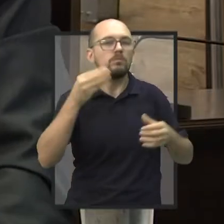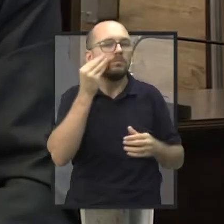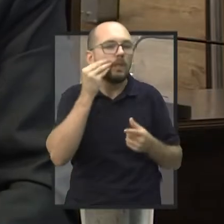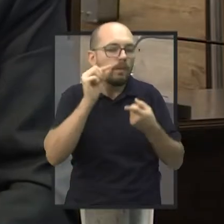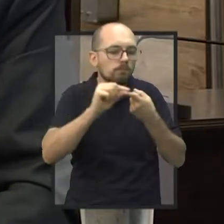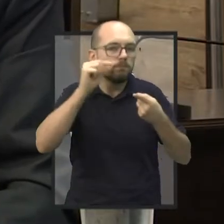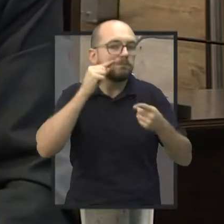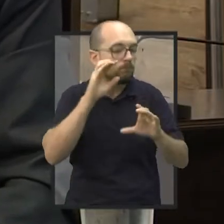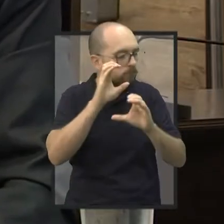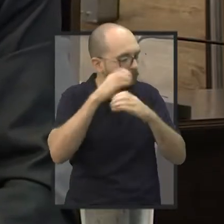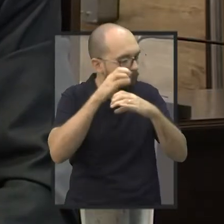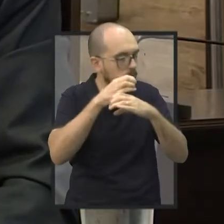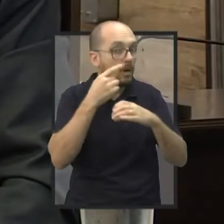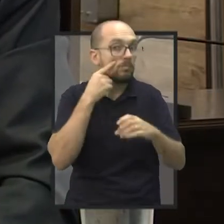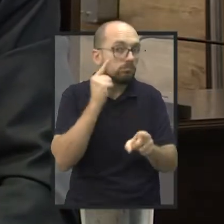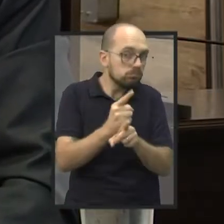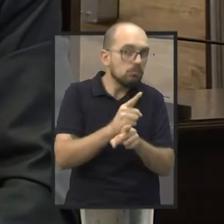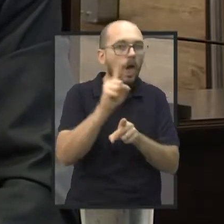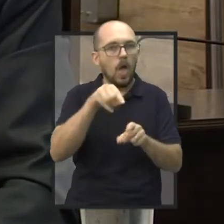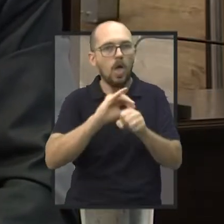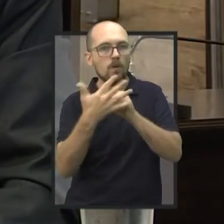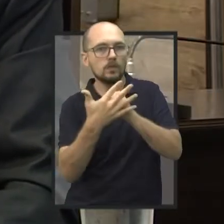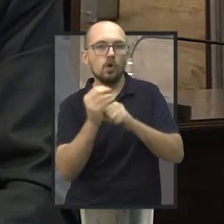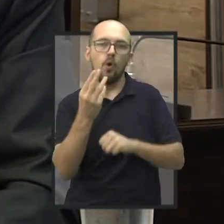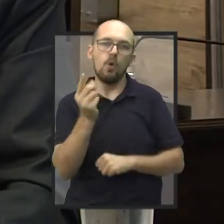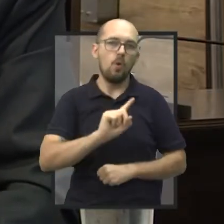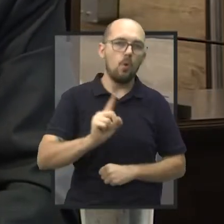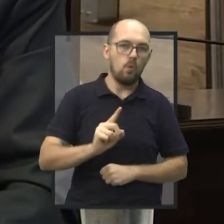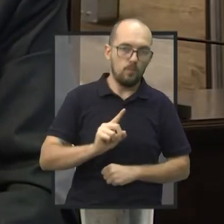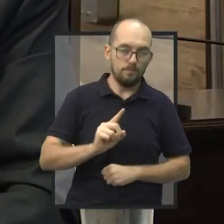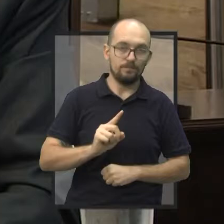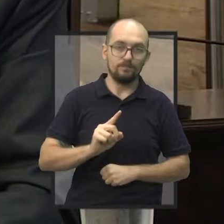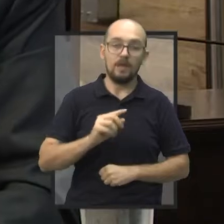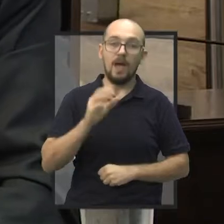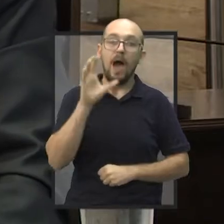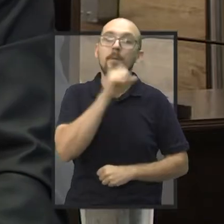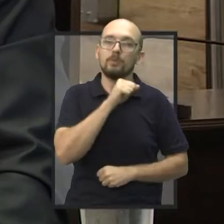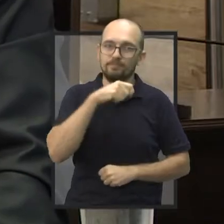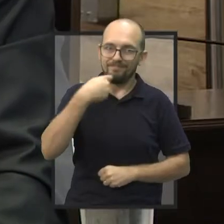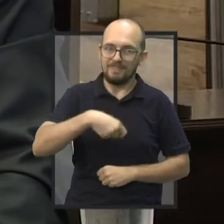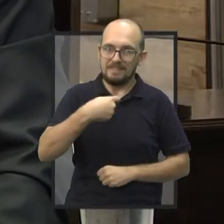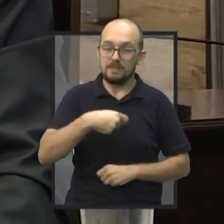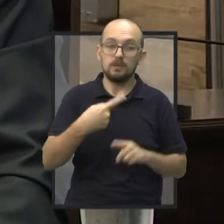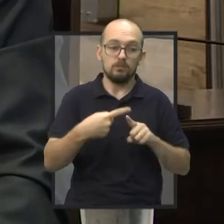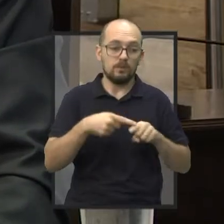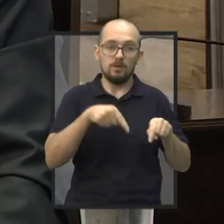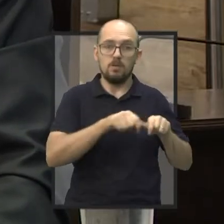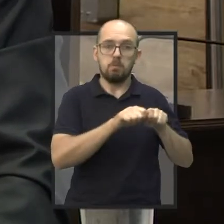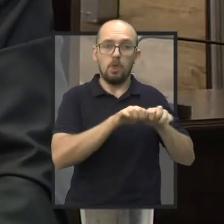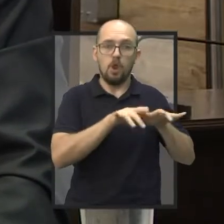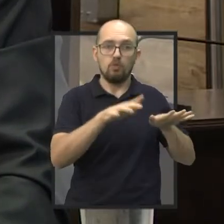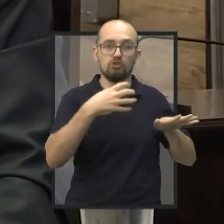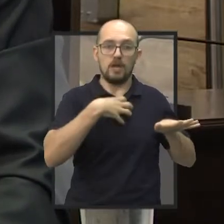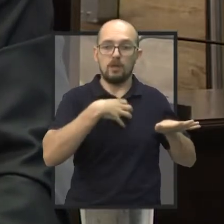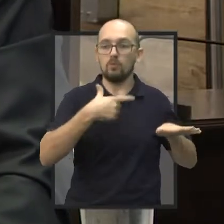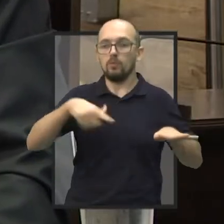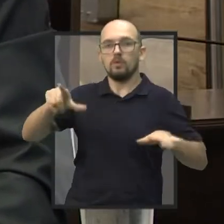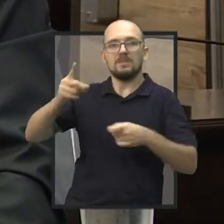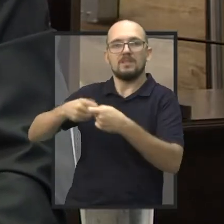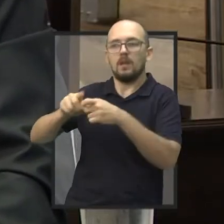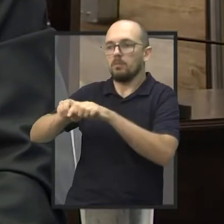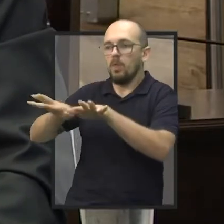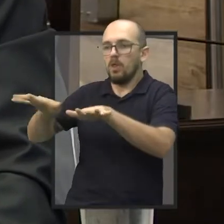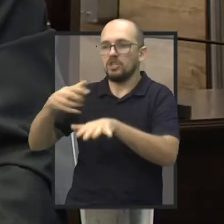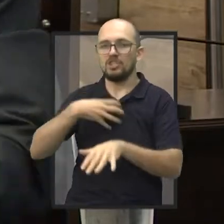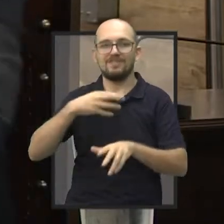porque essa pandemia, Ângelo, ela ocorre de uma forma numa região e de outra em outra região. Então é preciso que, primeiro, se